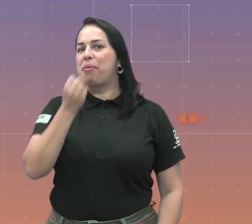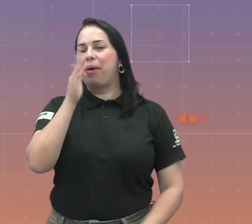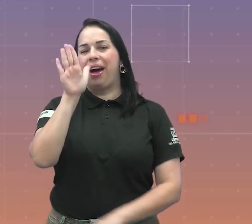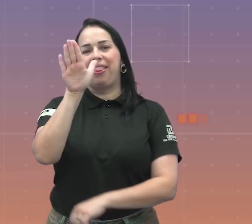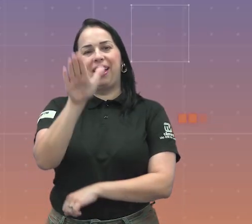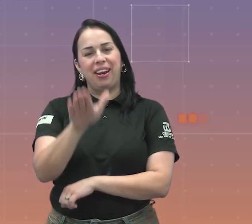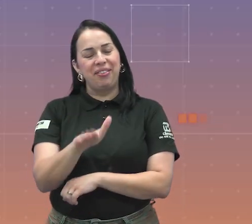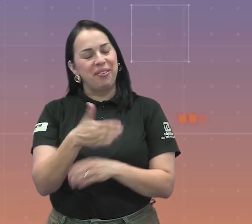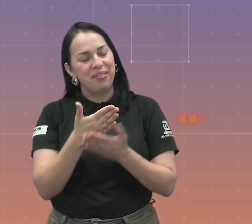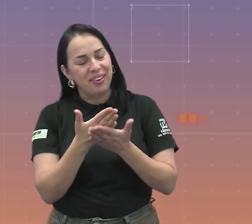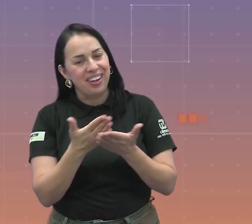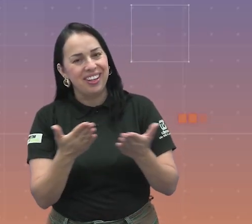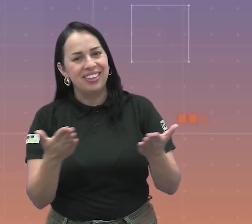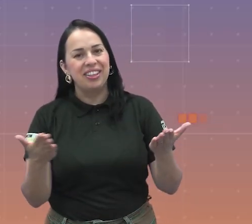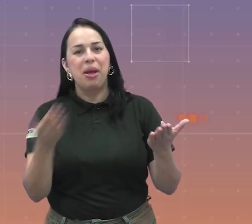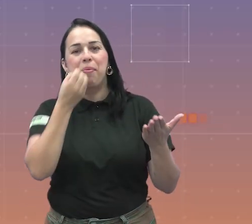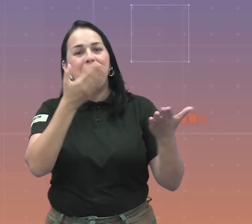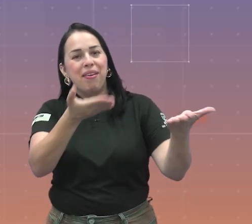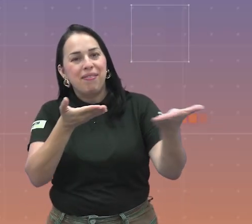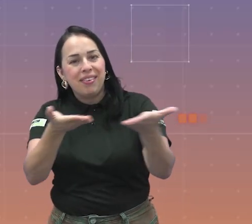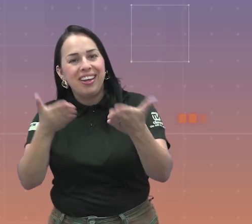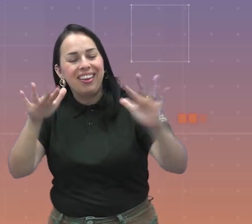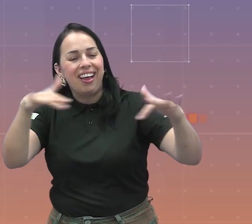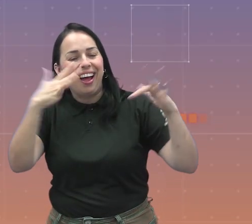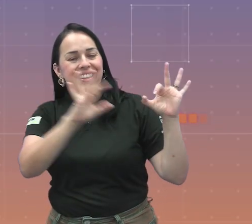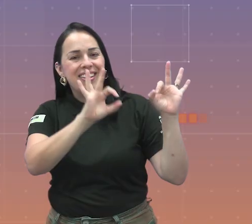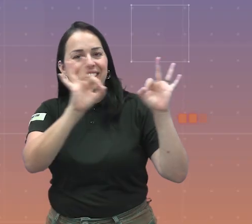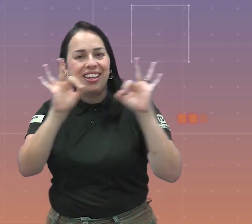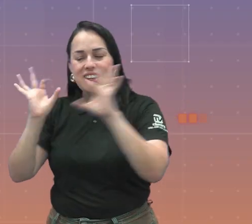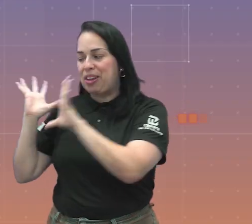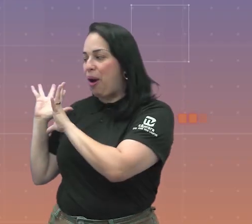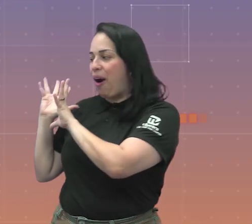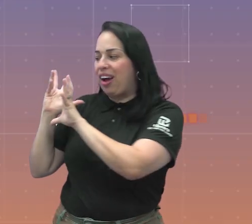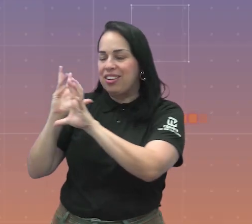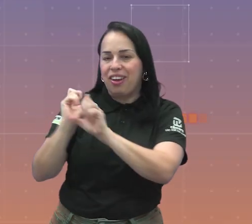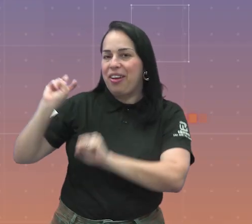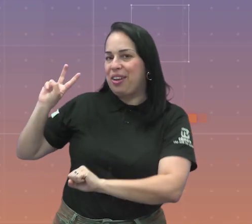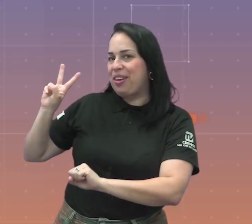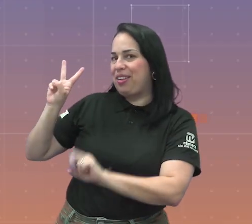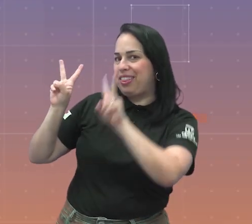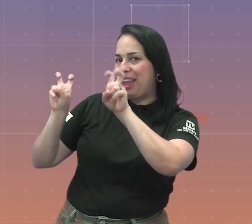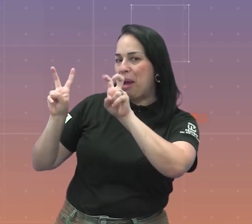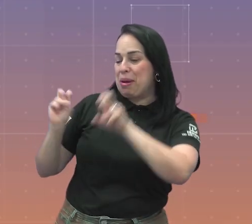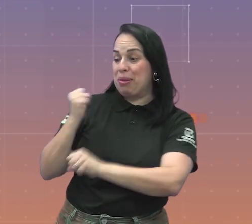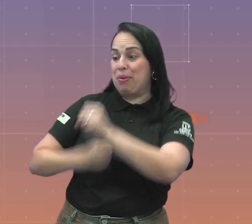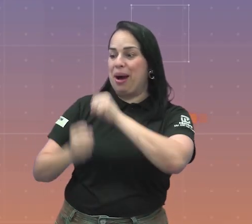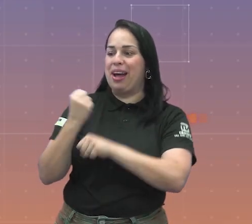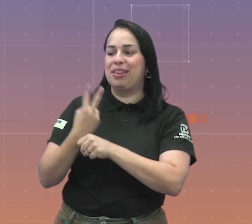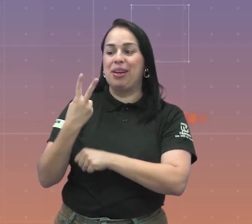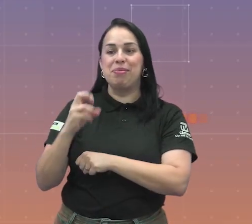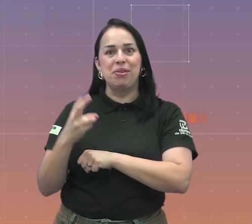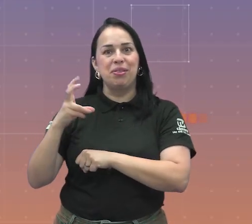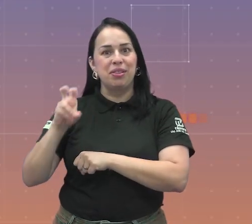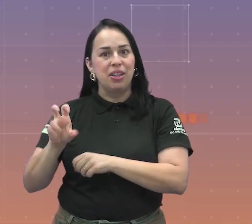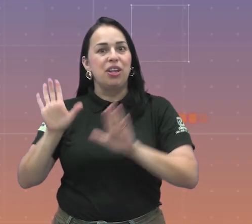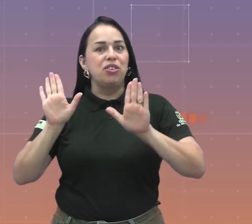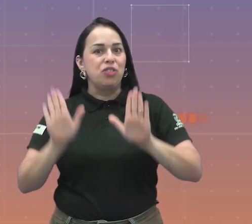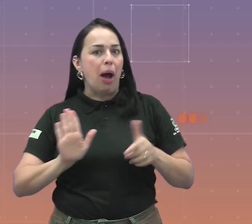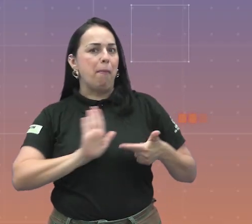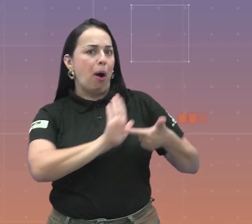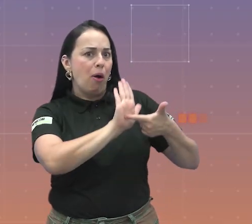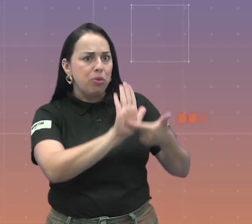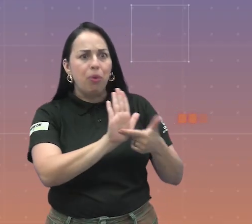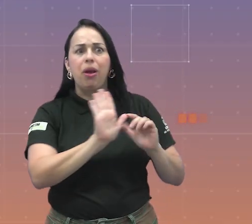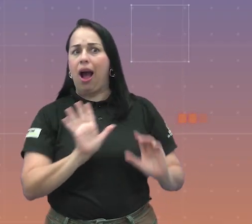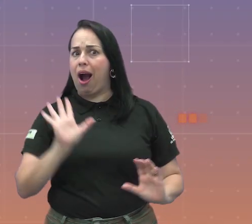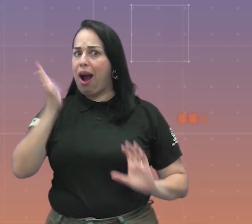Muito boa tarde para você, seja bem-vindo à nossa retrospectiva com os melhores momentos de 2025. Já mostramos para vocês